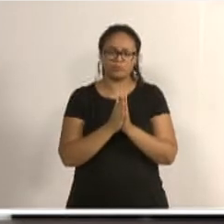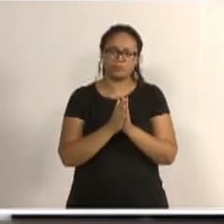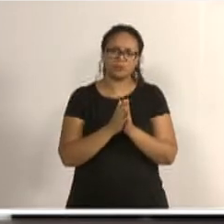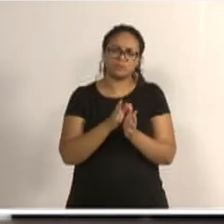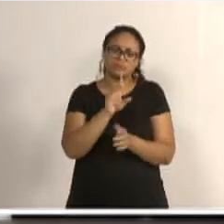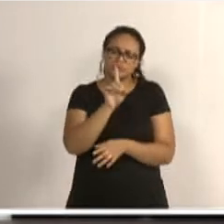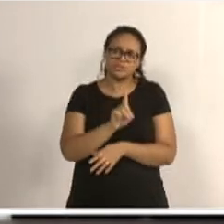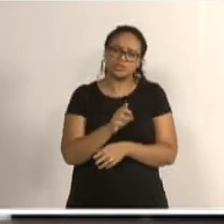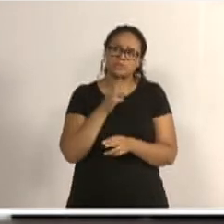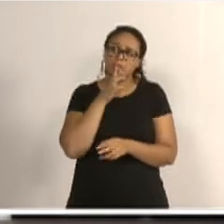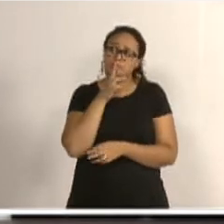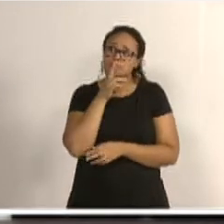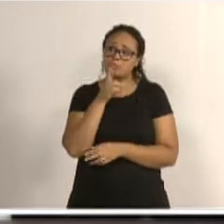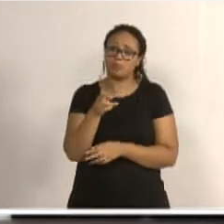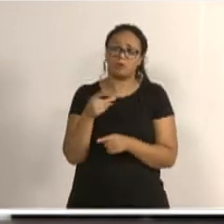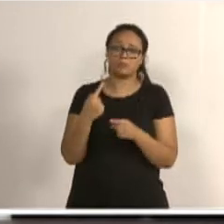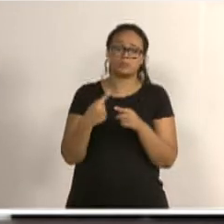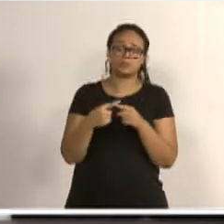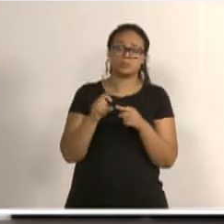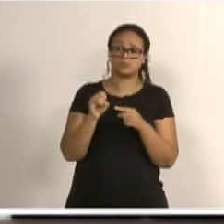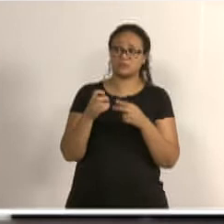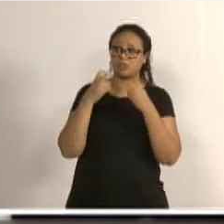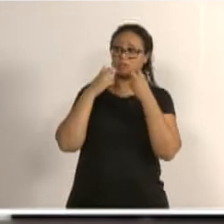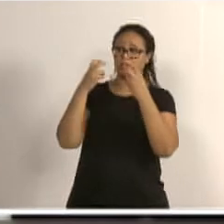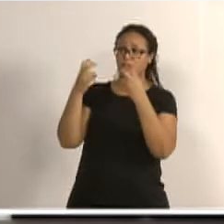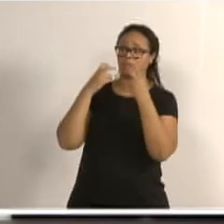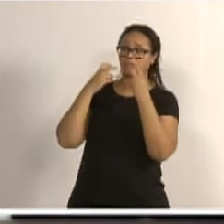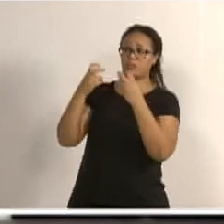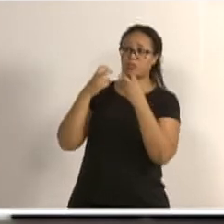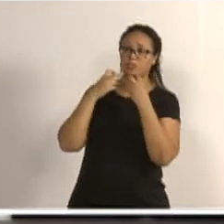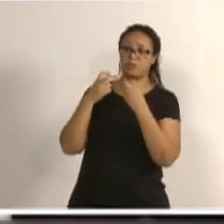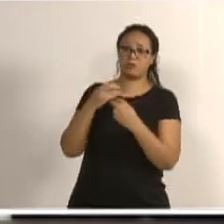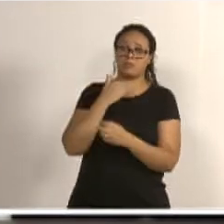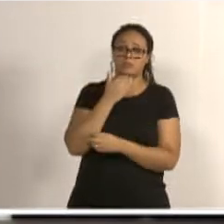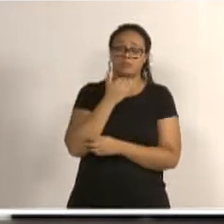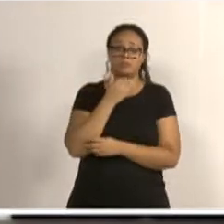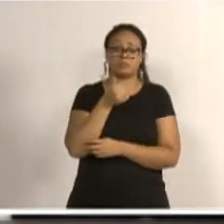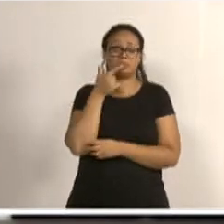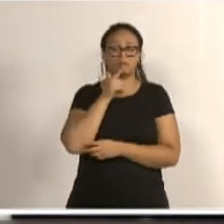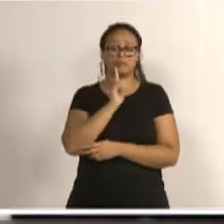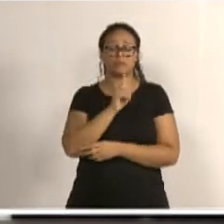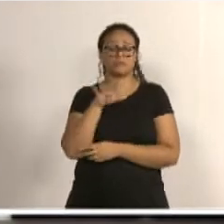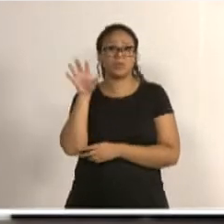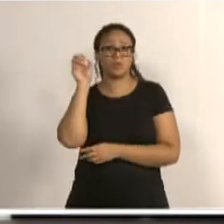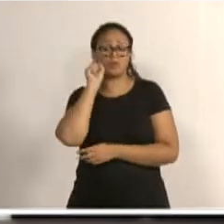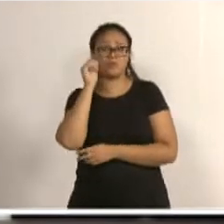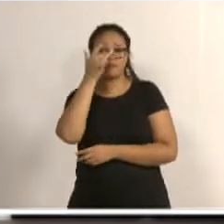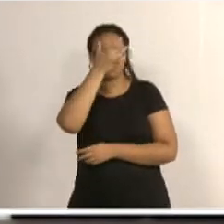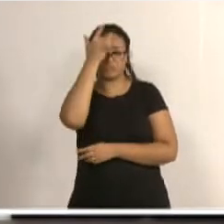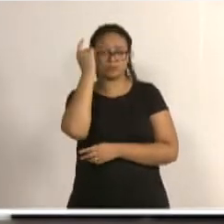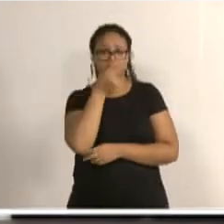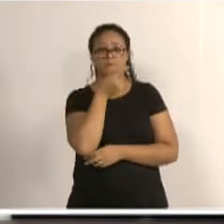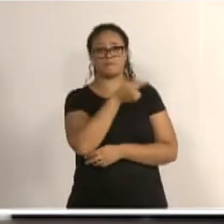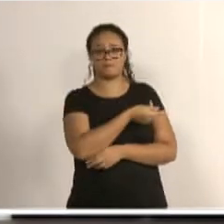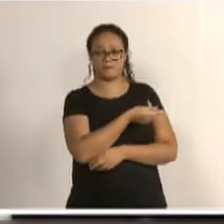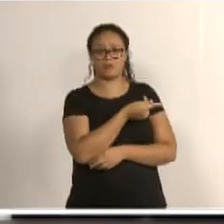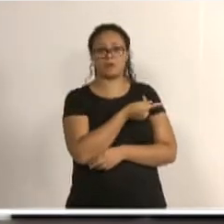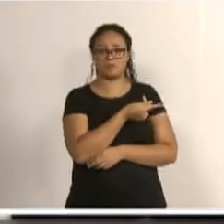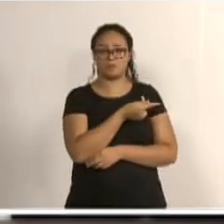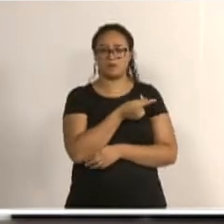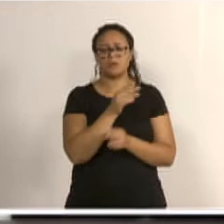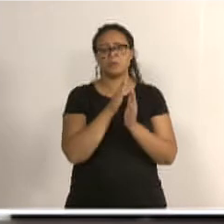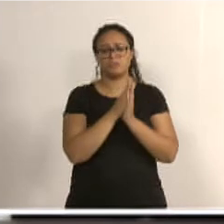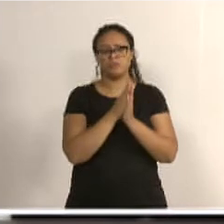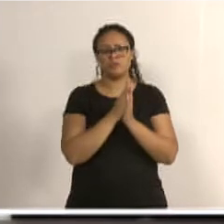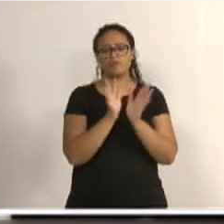a gente não entendendo o que as pessoas que estão sendo questionadas estão respondendo. Eu peço, por favor, depois, no final, façam